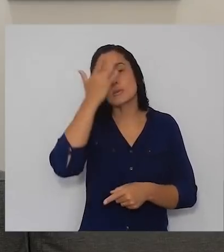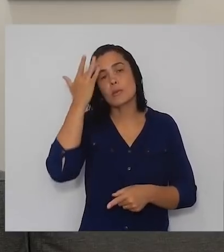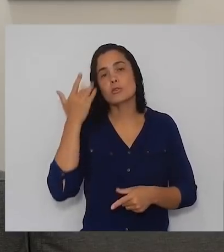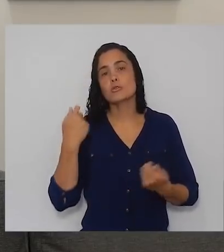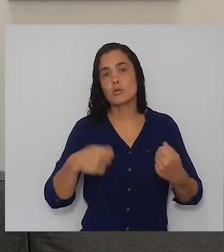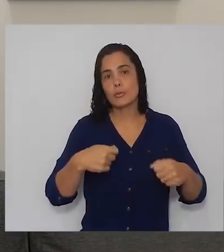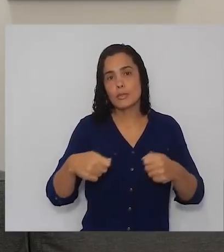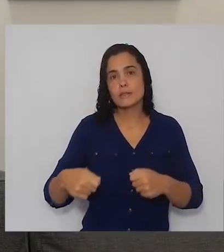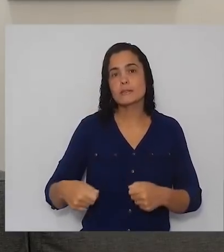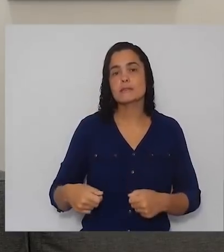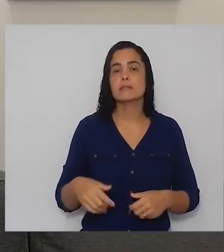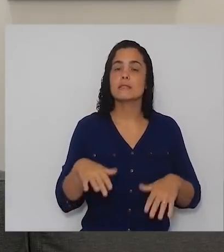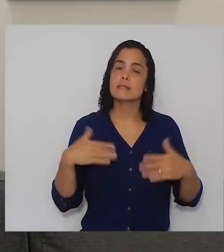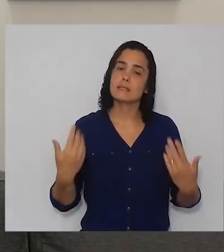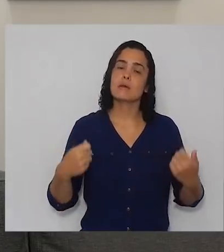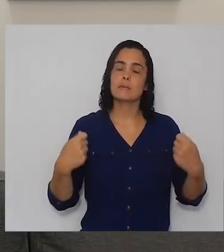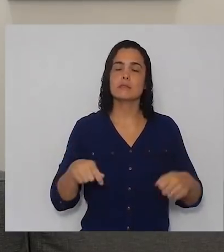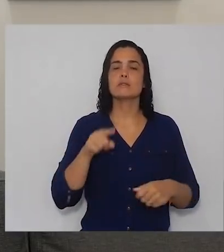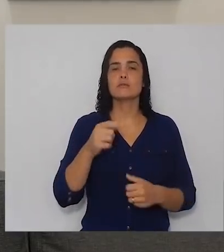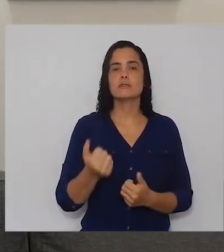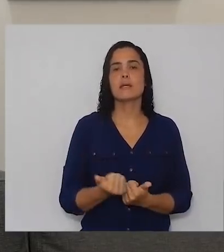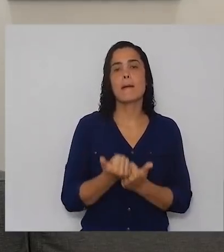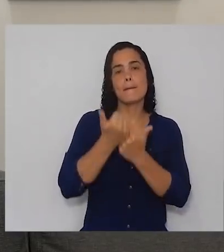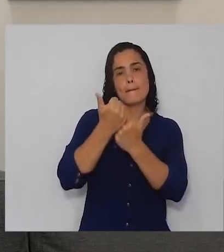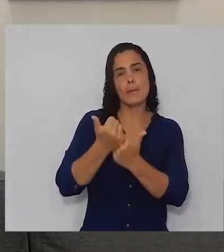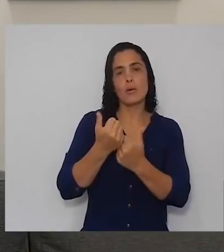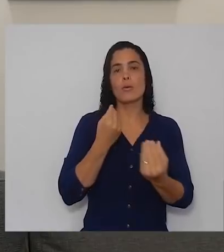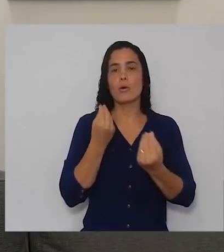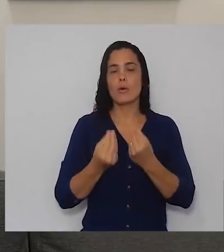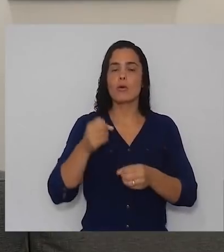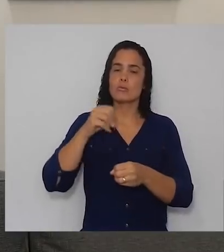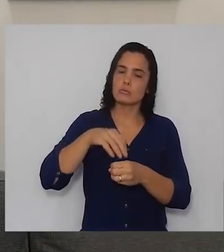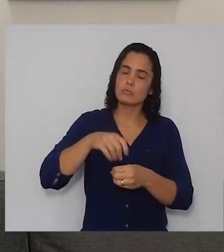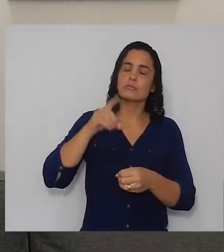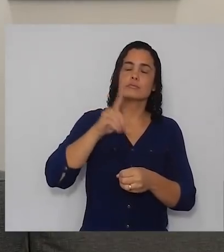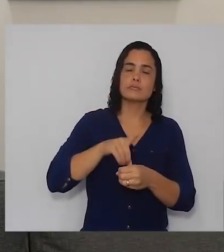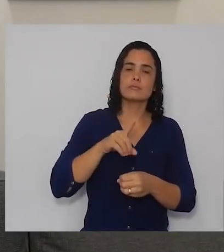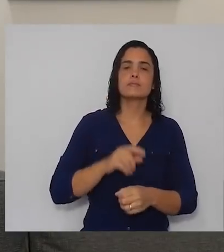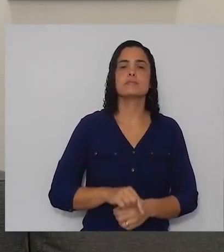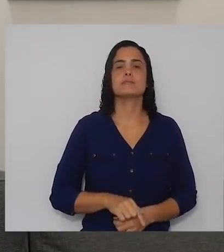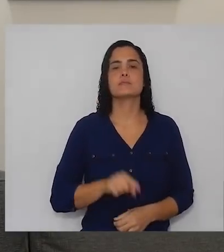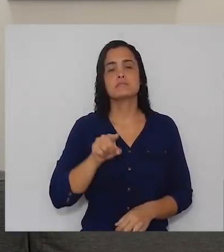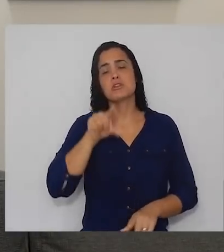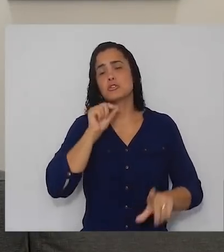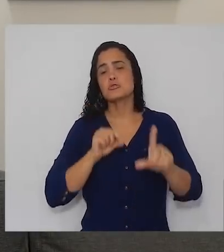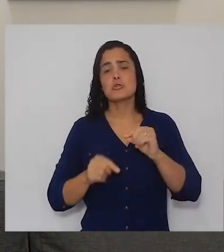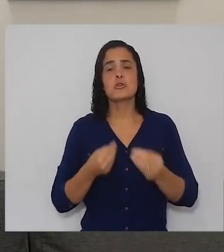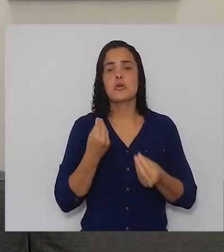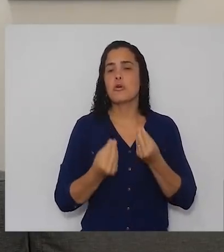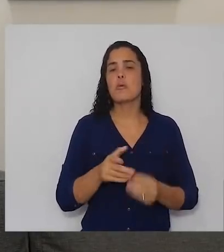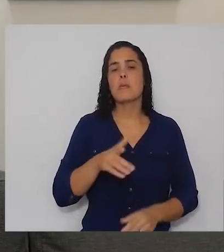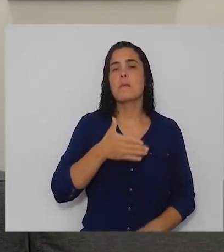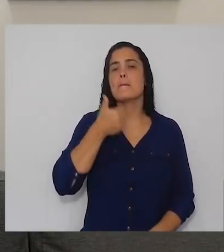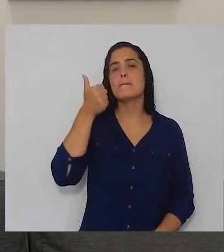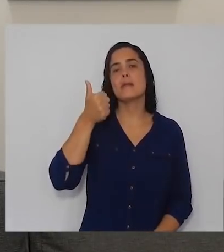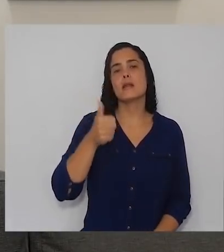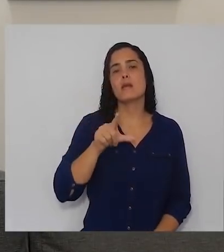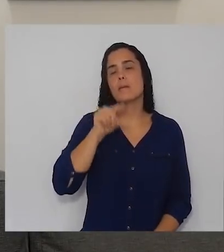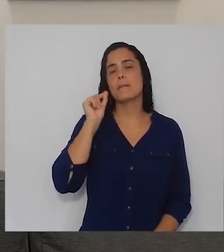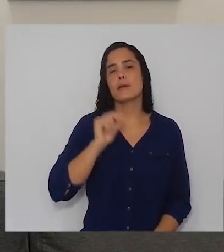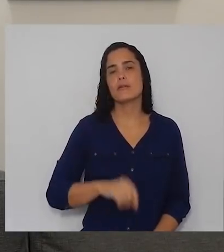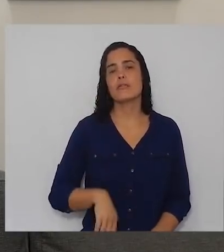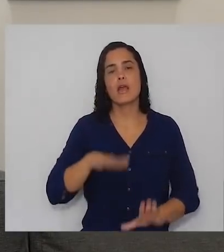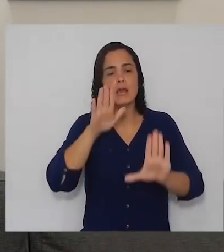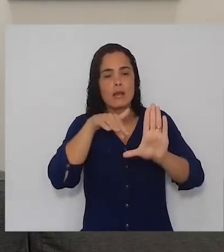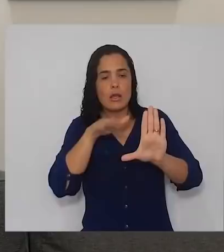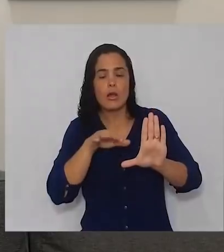para fazer e, por isso, nós contamos com a sua ajuda, com o seu apoio, com a sua participação. Então, escolha uma forma mais conveniente para